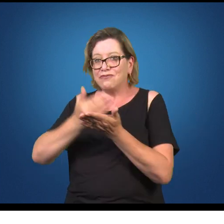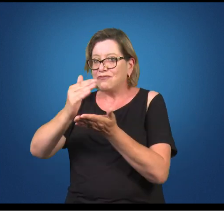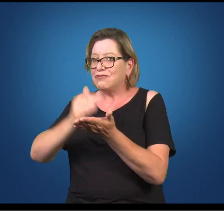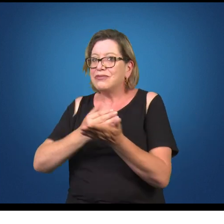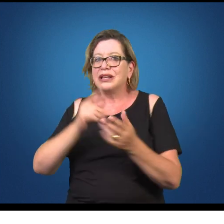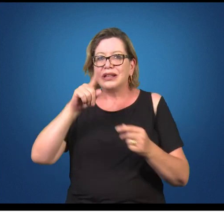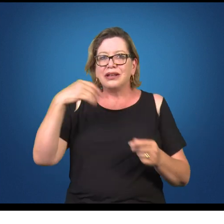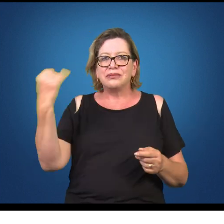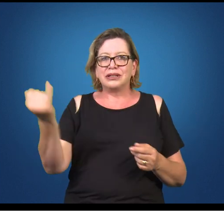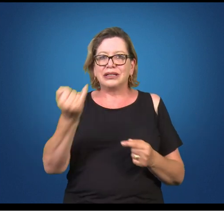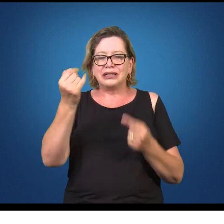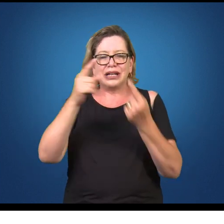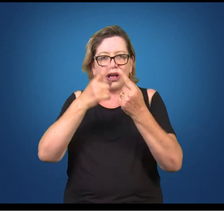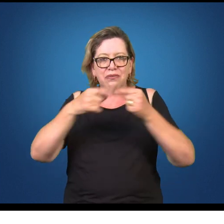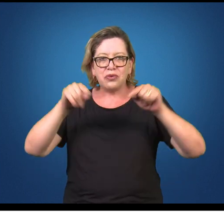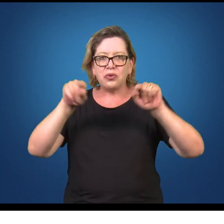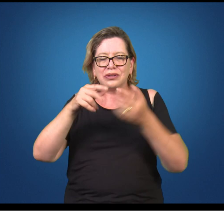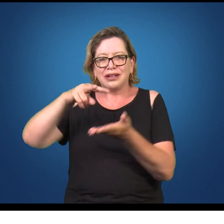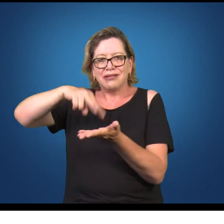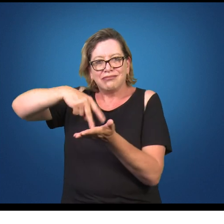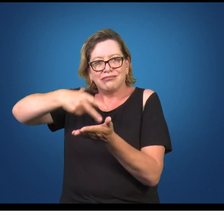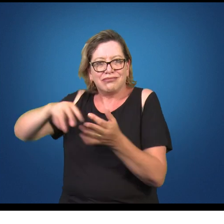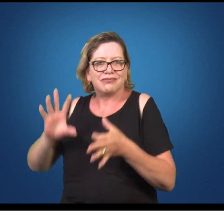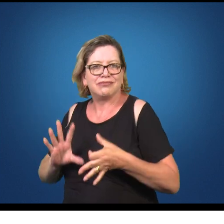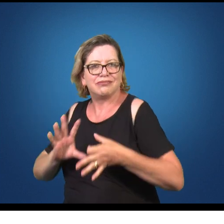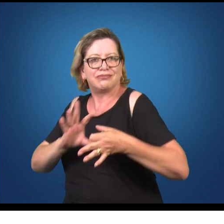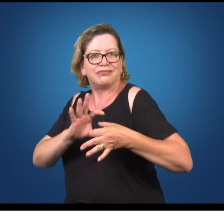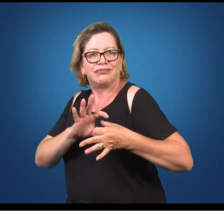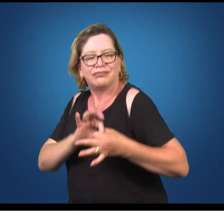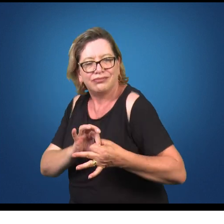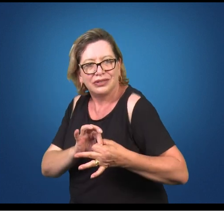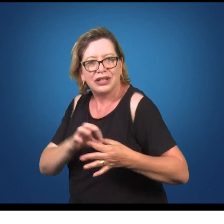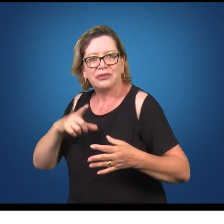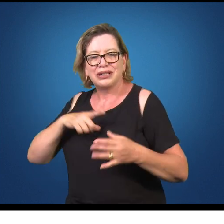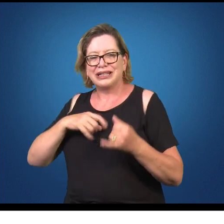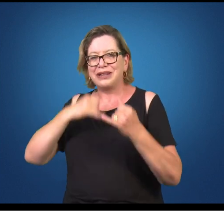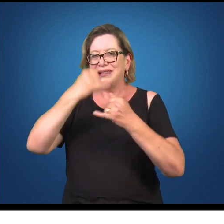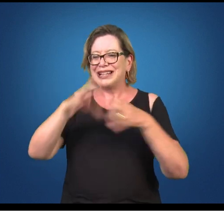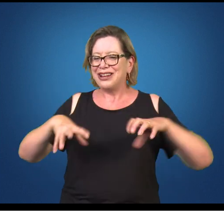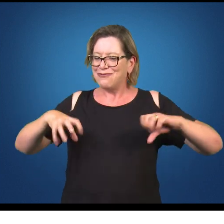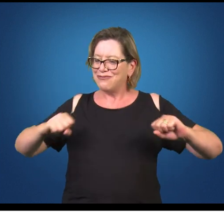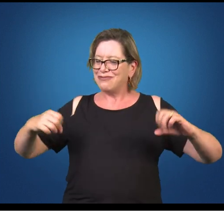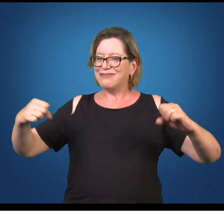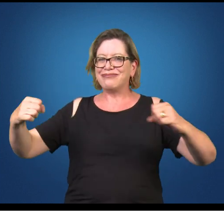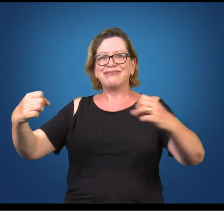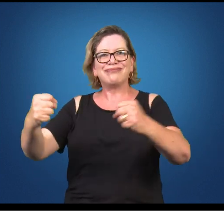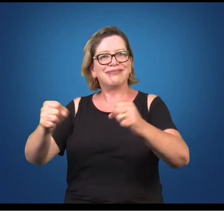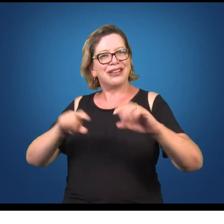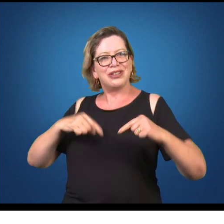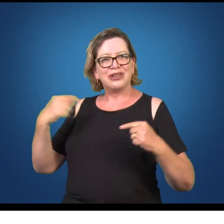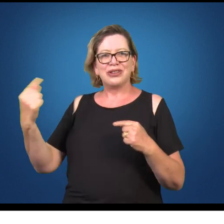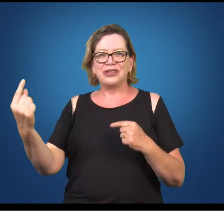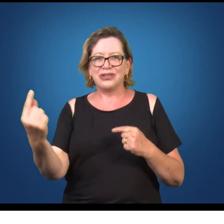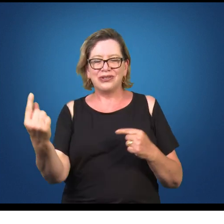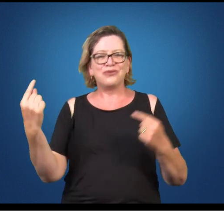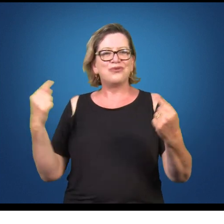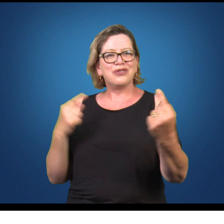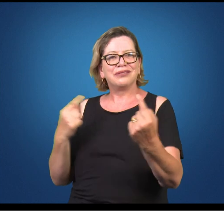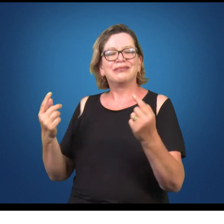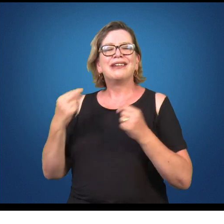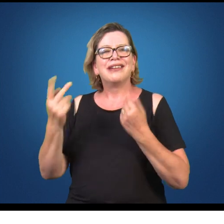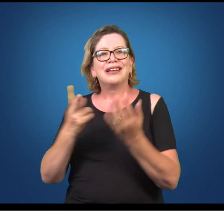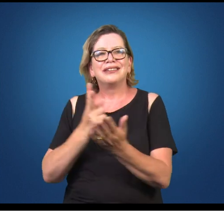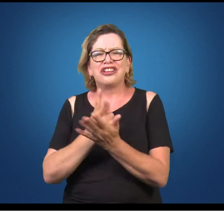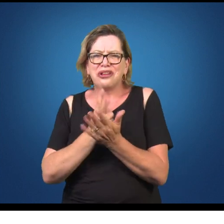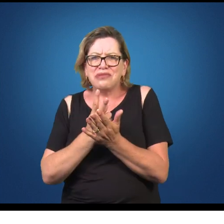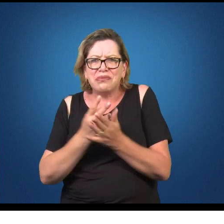música e a dança geralmente estão muito interligadas, né? As brincadeiras de roda, brincadeiras de mãos, que, né, cada vez